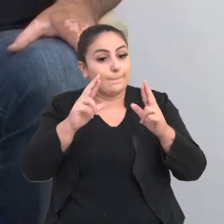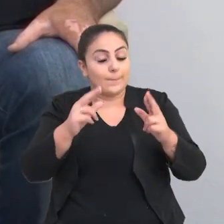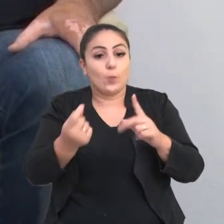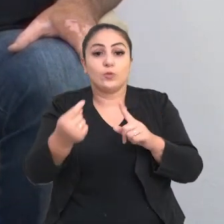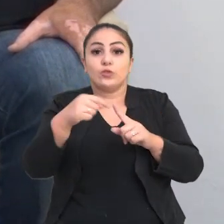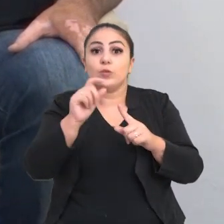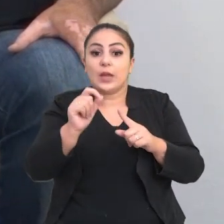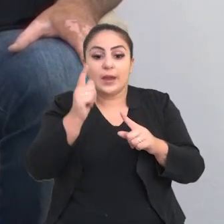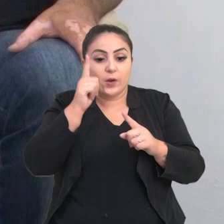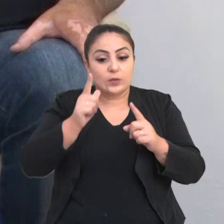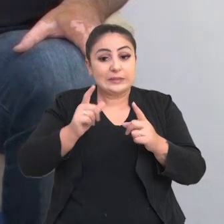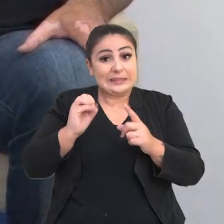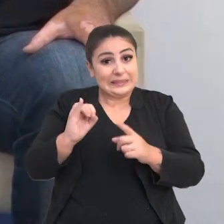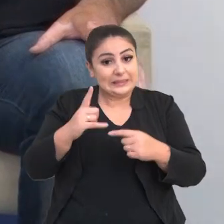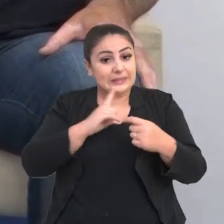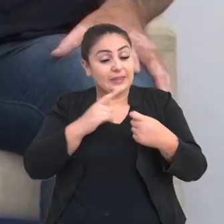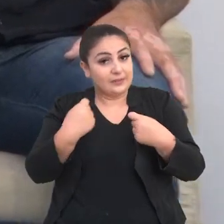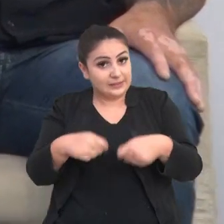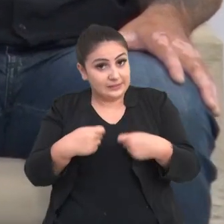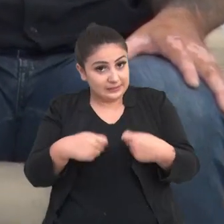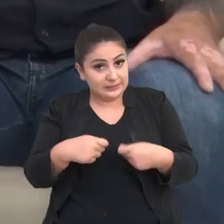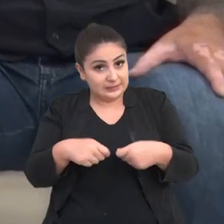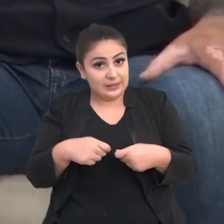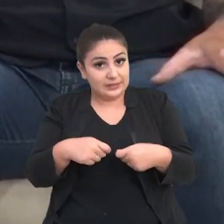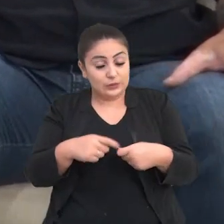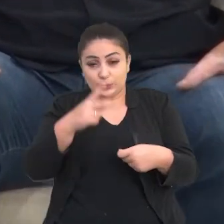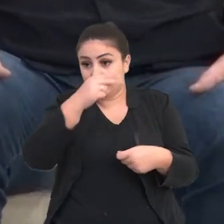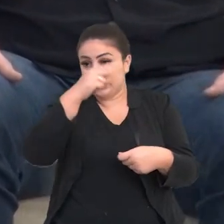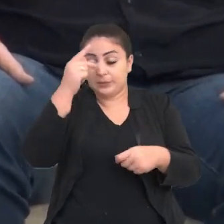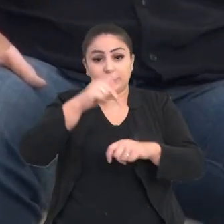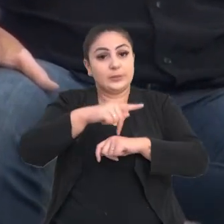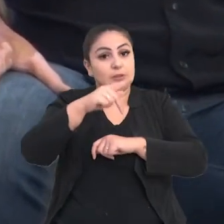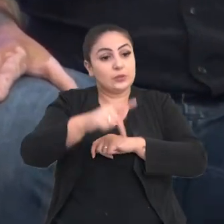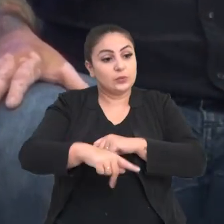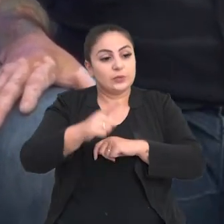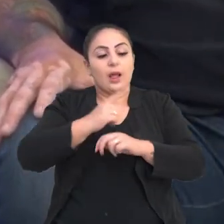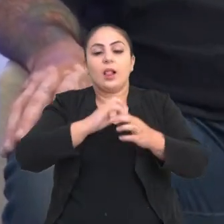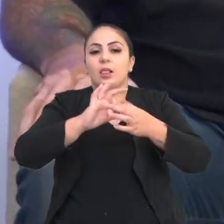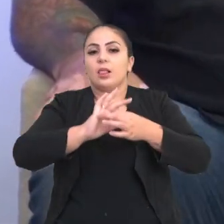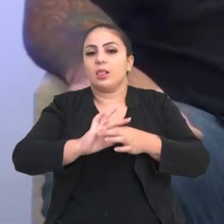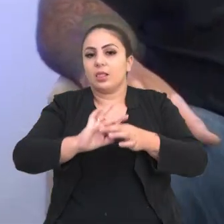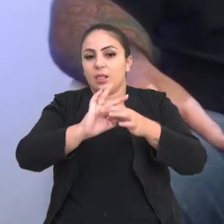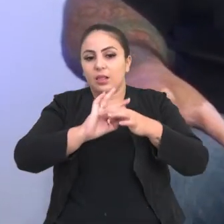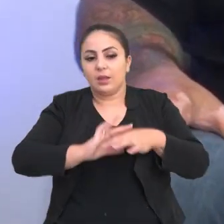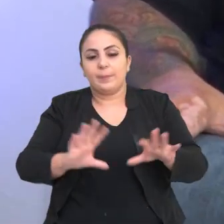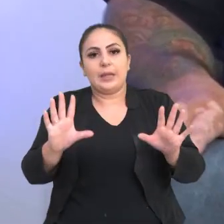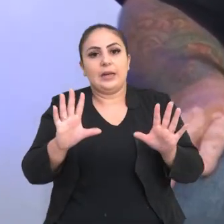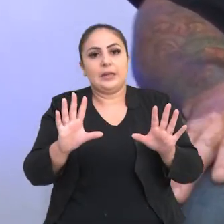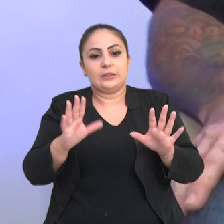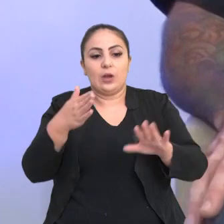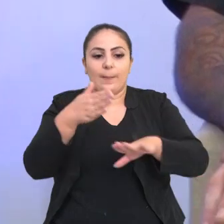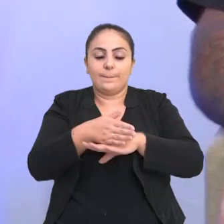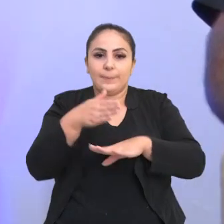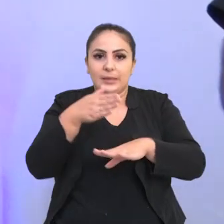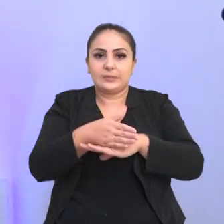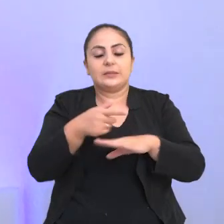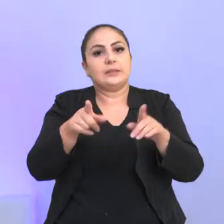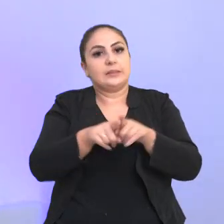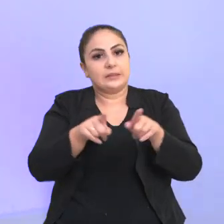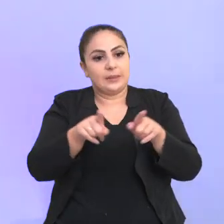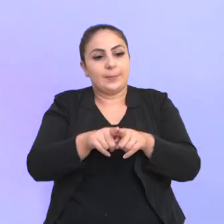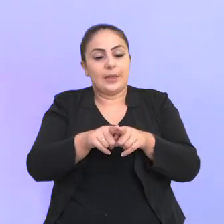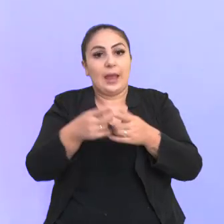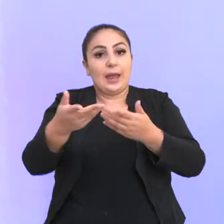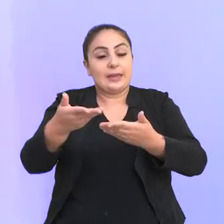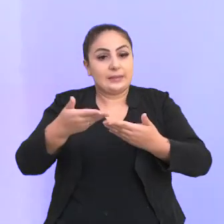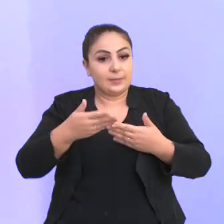perspectiva de, em havendo necessidade, o município de Passo Fundo estar autorizado a participar e